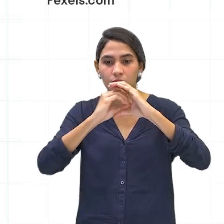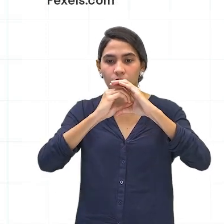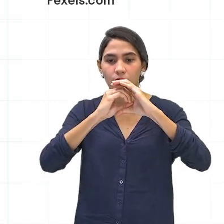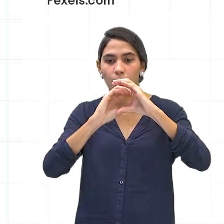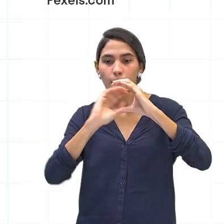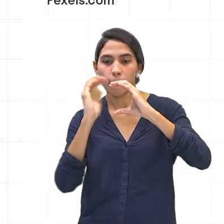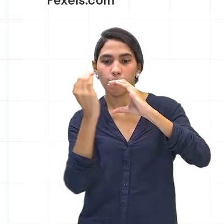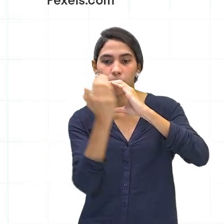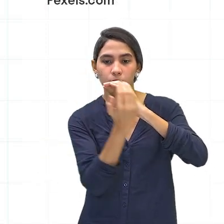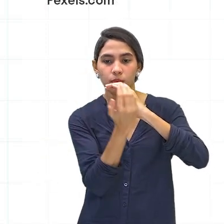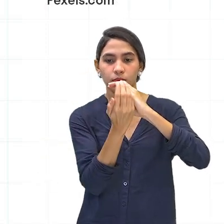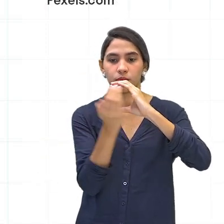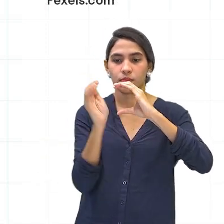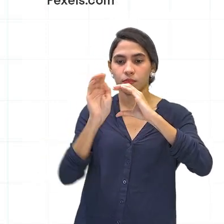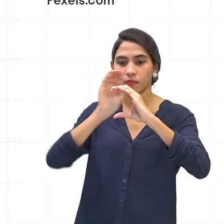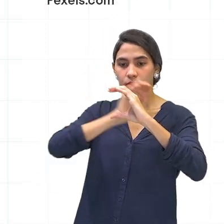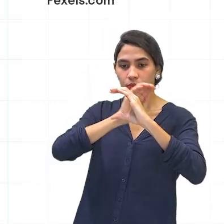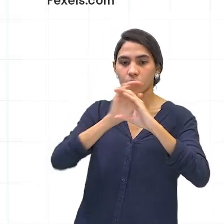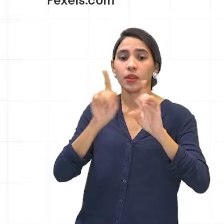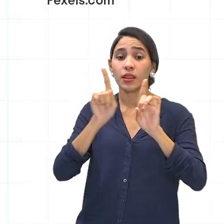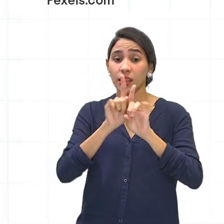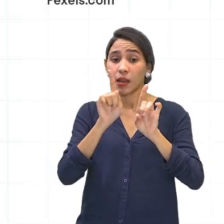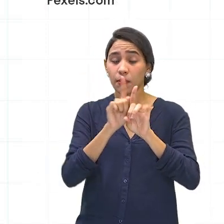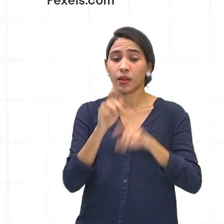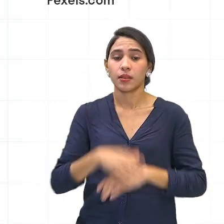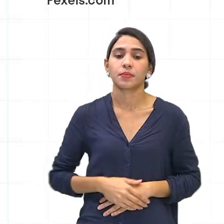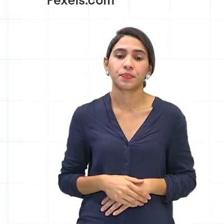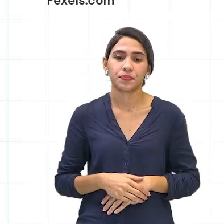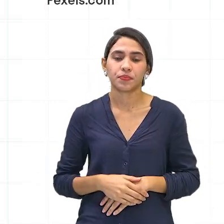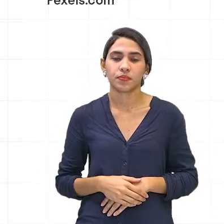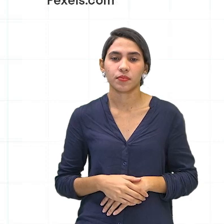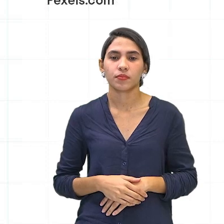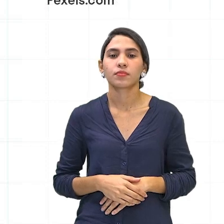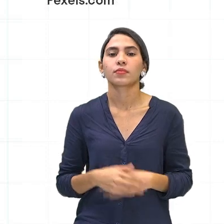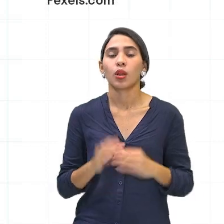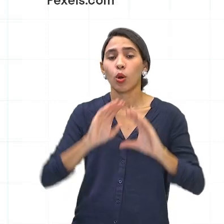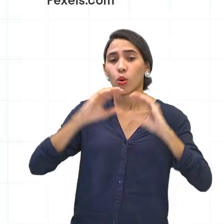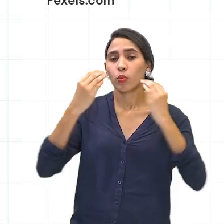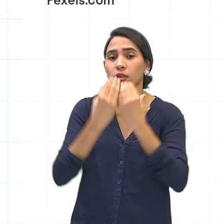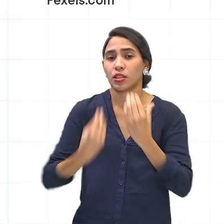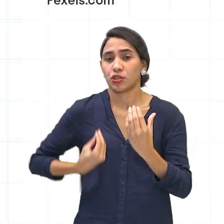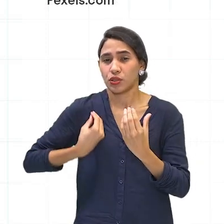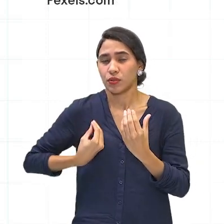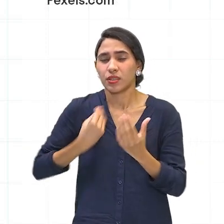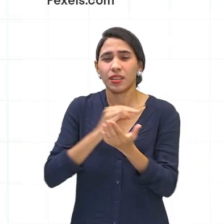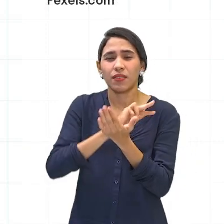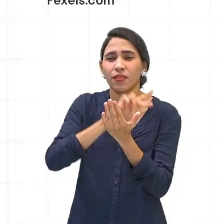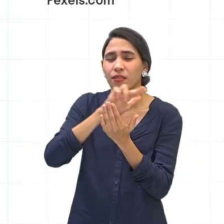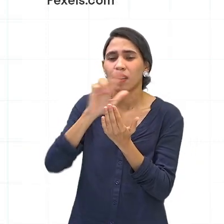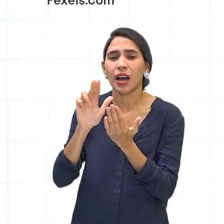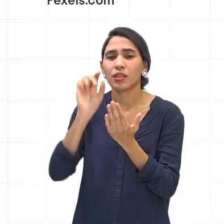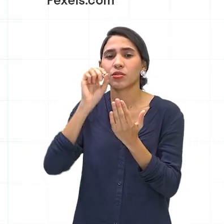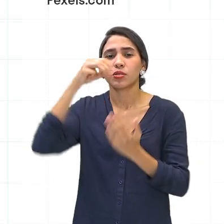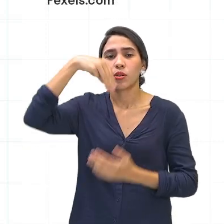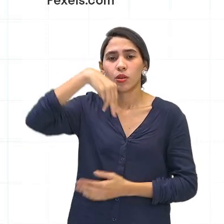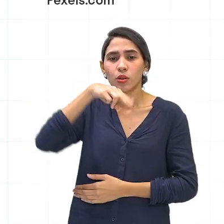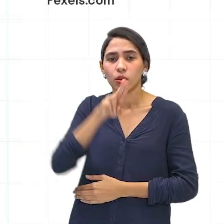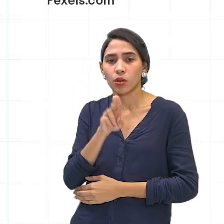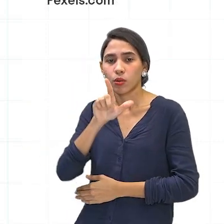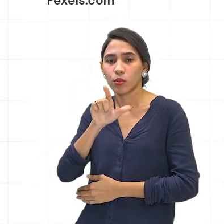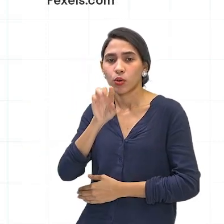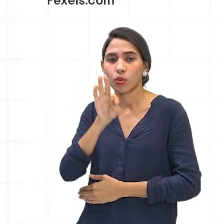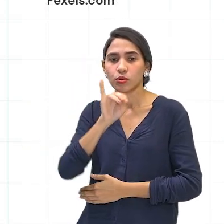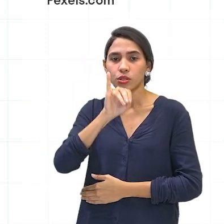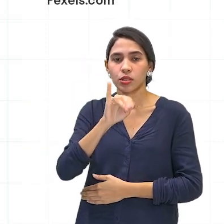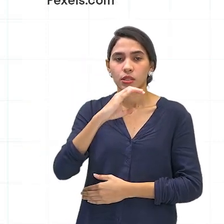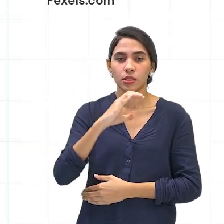animais. Além da célula eucariótica, esses indivíduos vão ser multicelulares. O que quer dizer? Esse multi aí quer